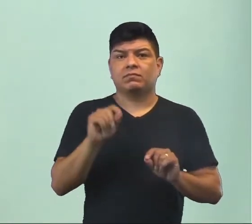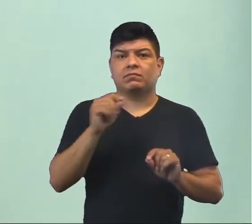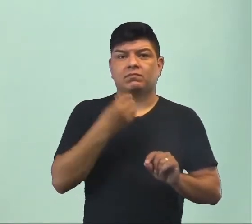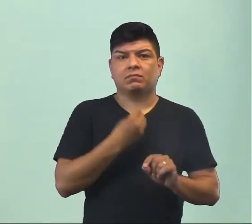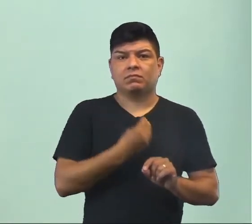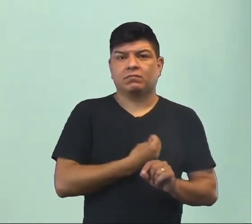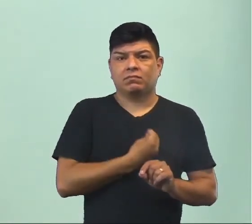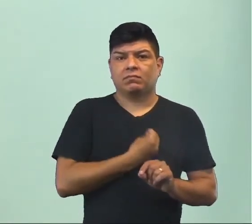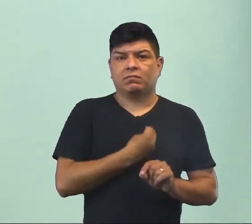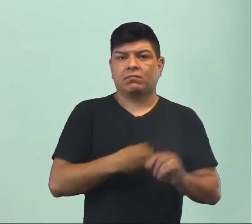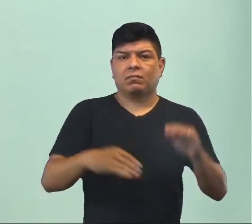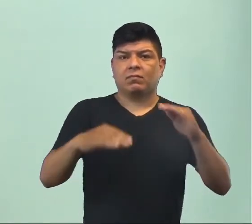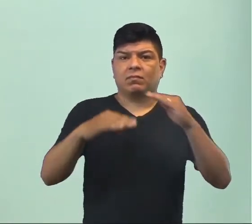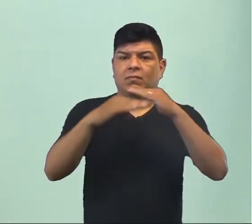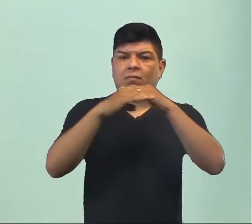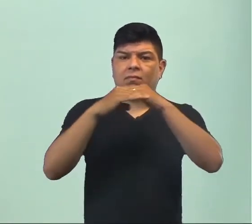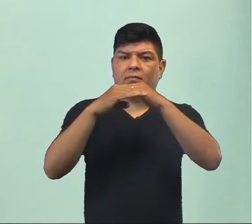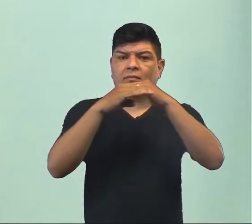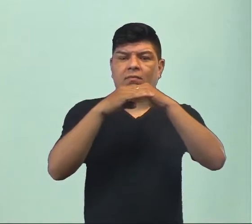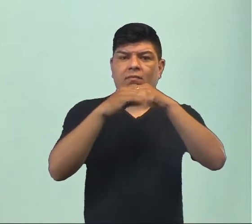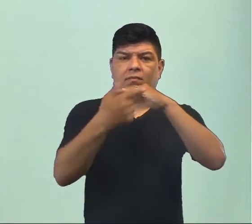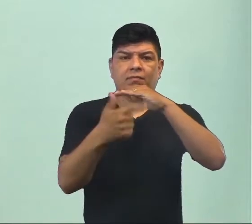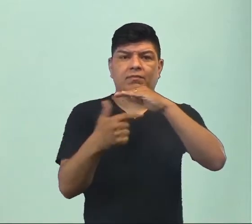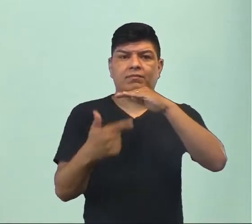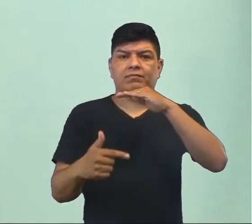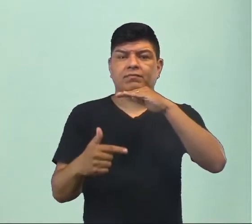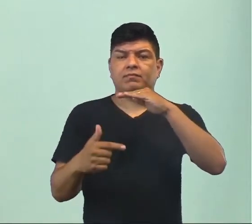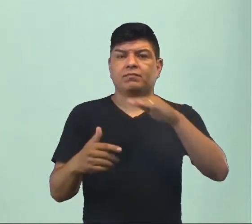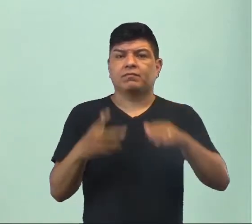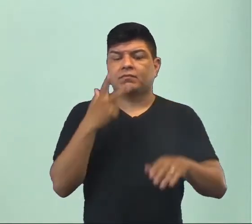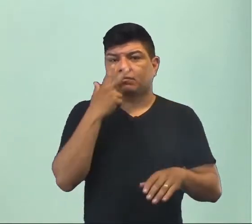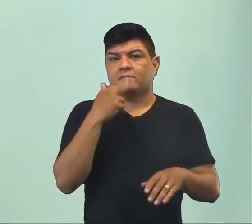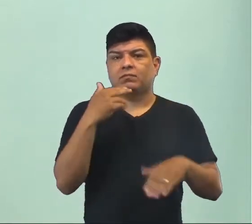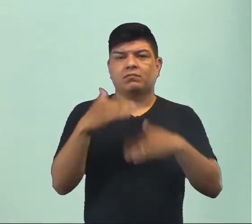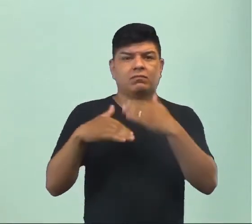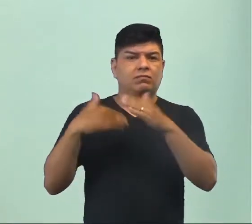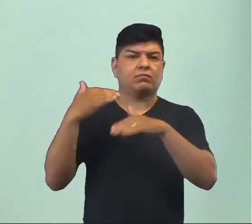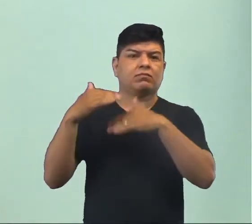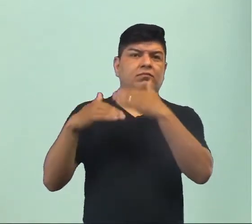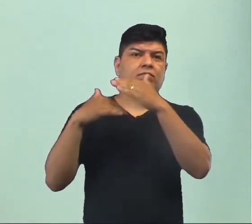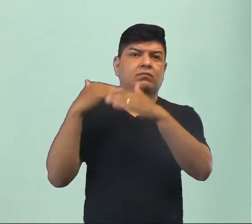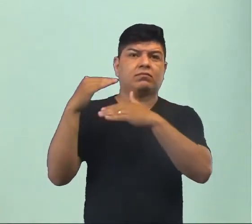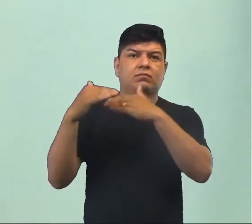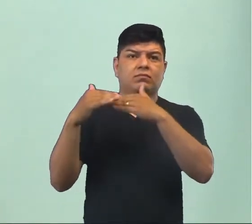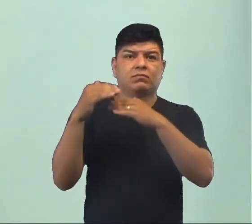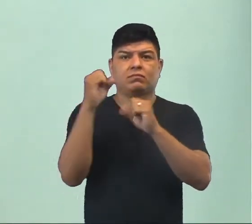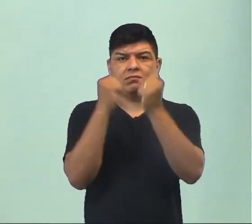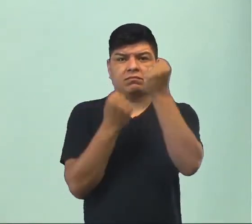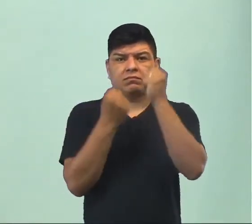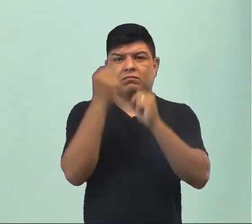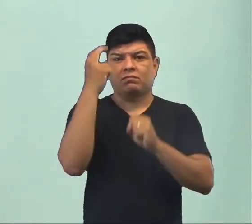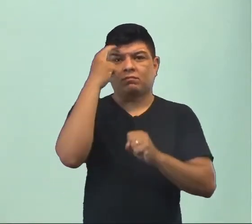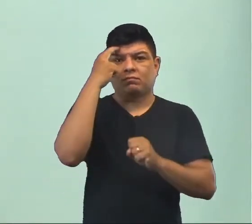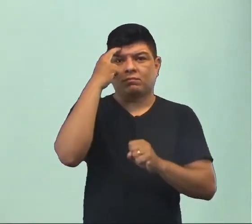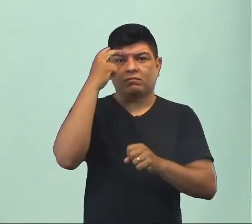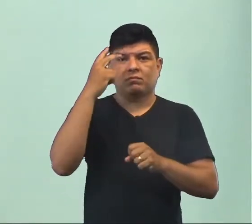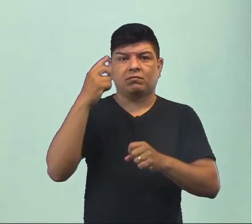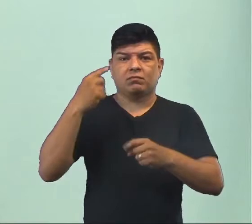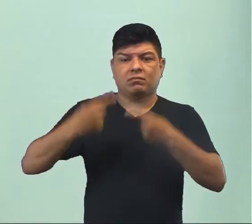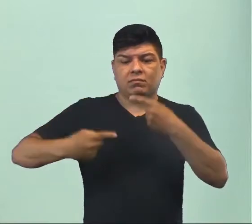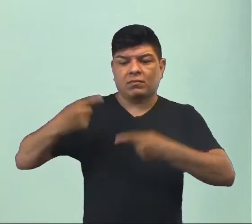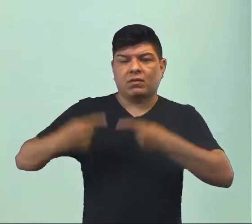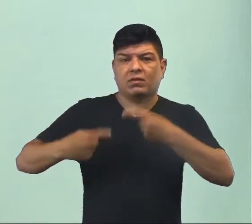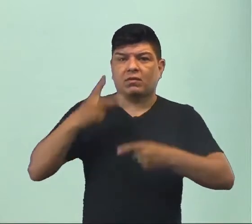no mesmo patamar de desenvolvimento mecânico, cultural, político,